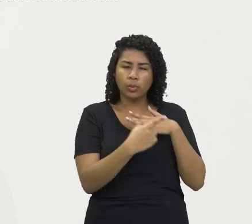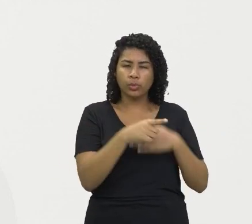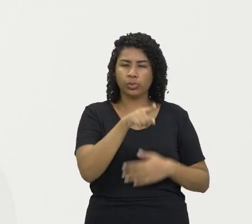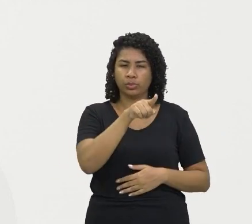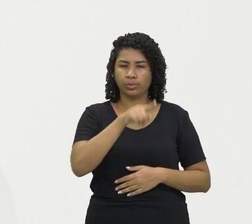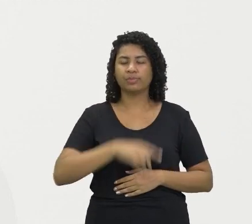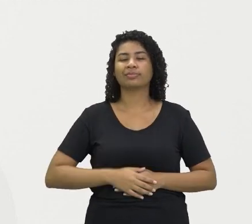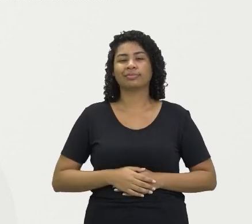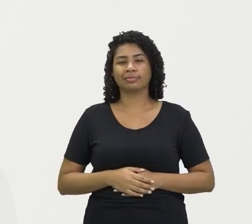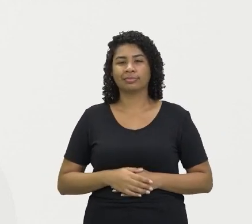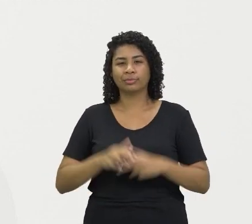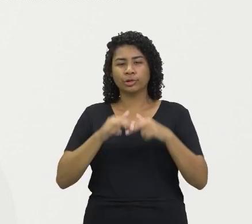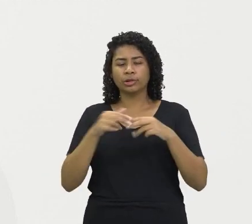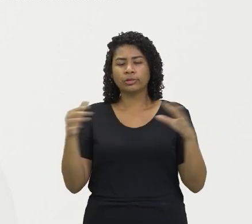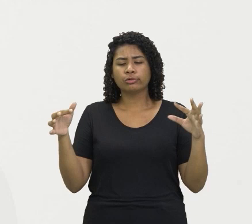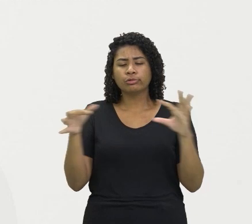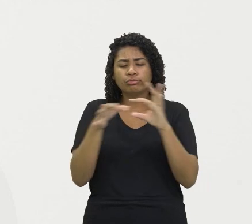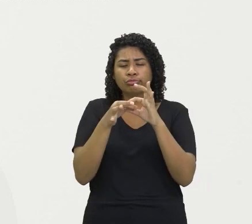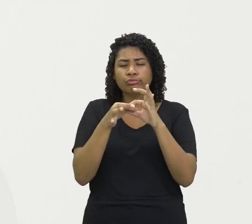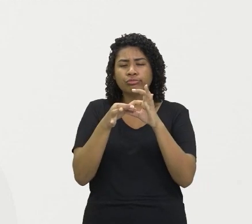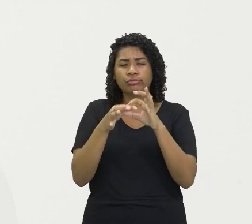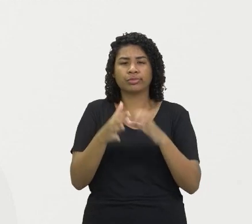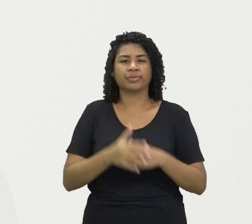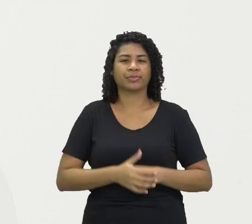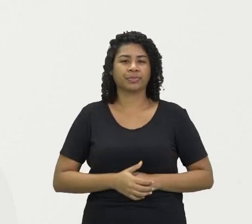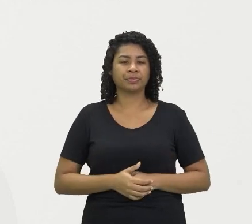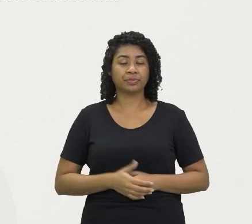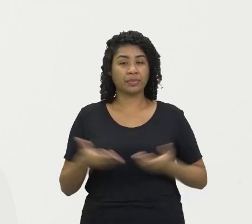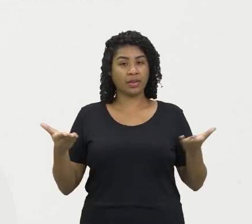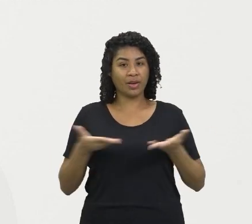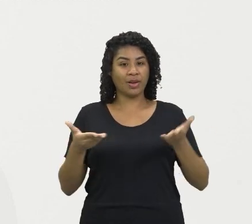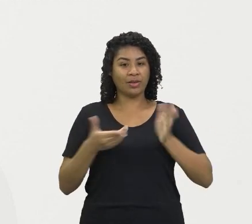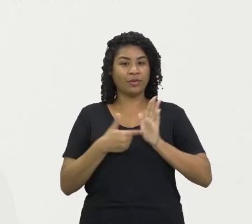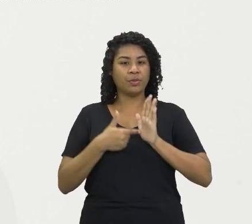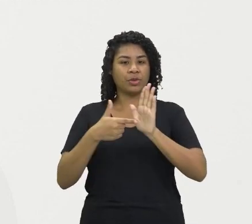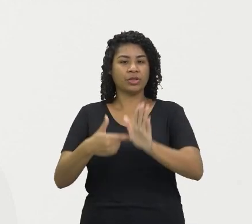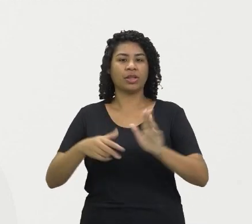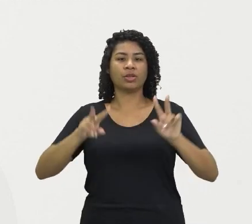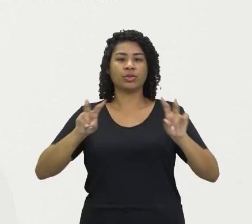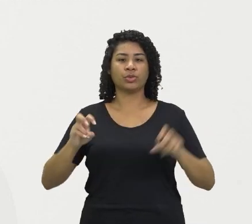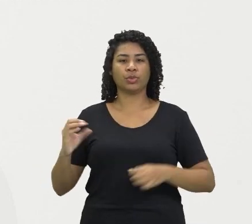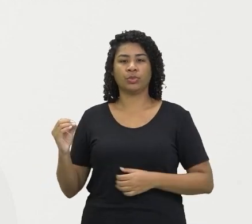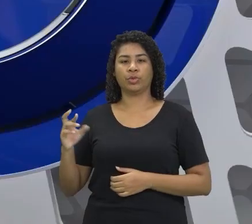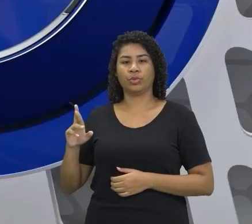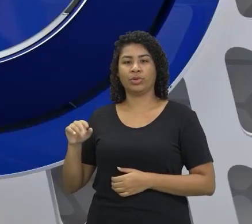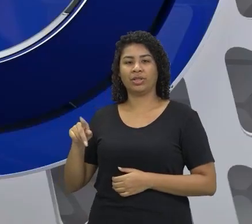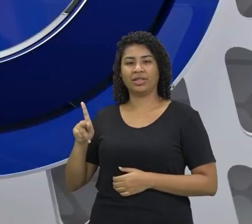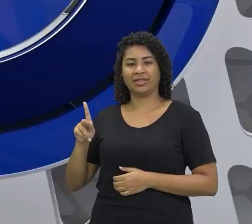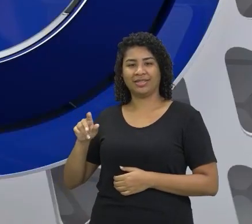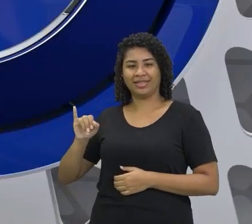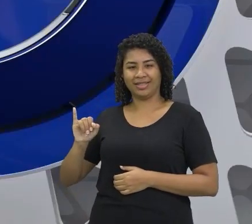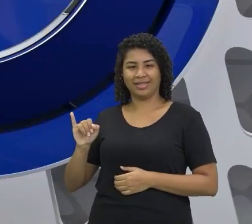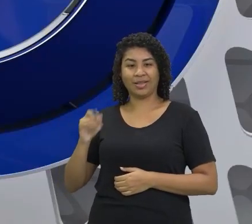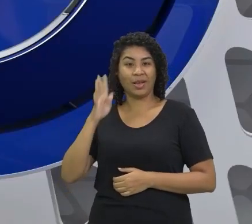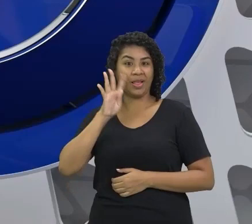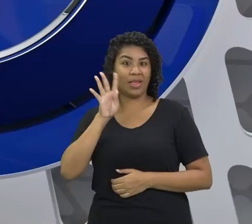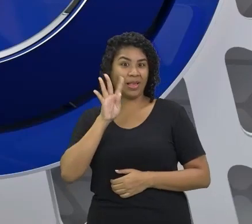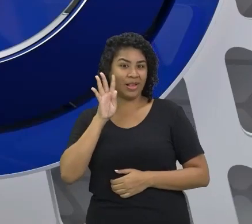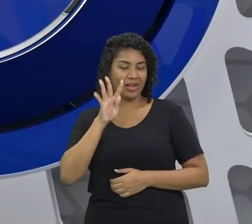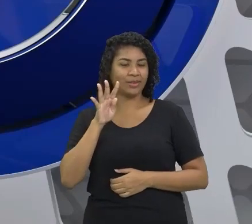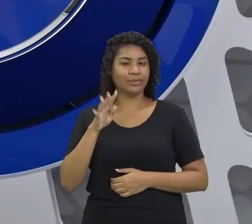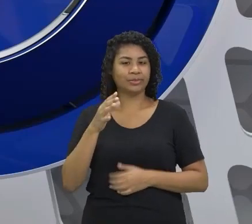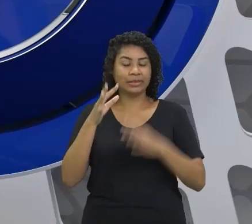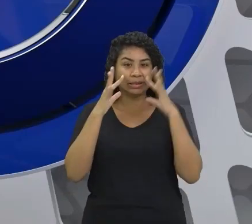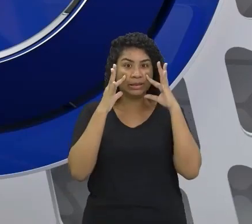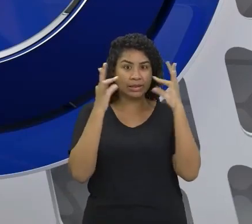né? E aqui eu queria fazer uma amostra sobre os oriquis aqui para vocês. Olha só que legal. Presta atenção aqui, é só